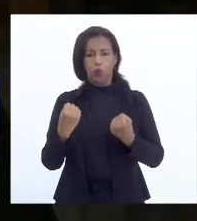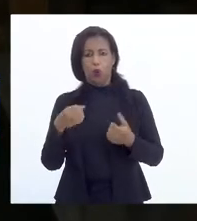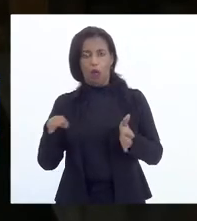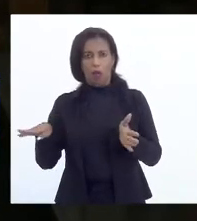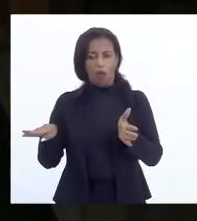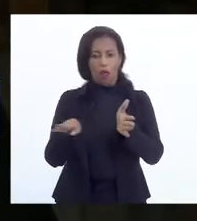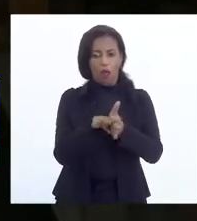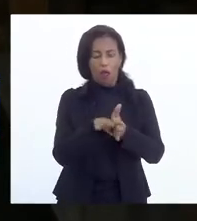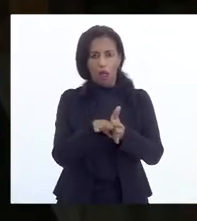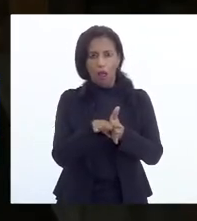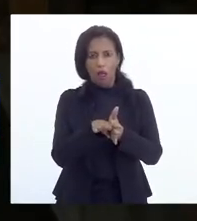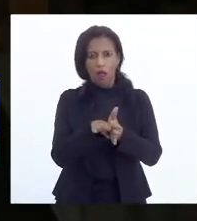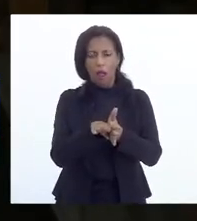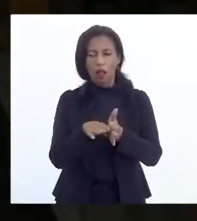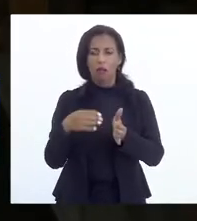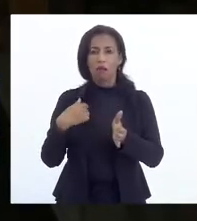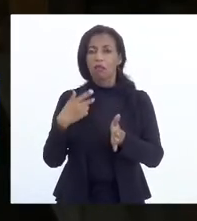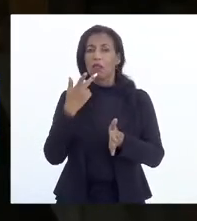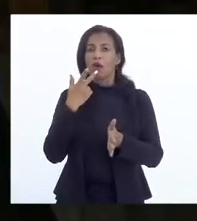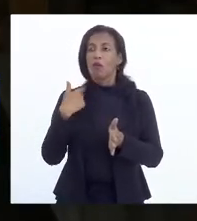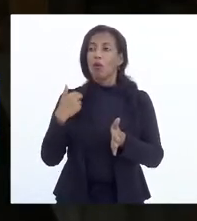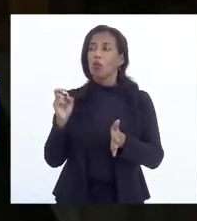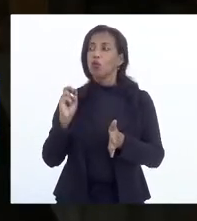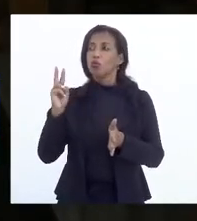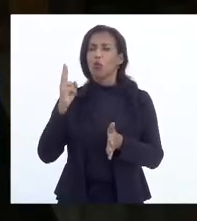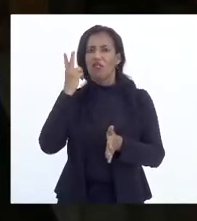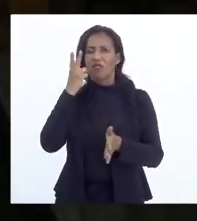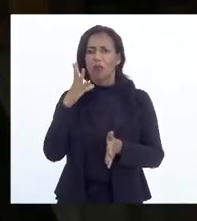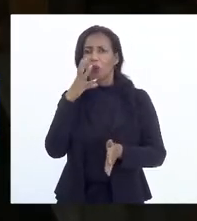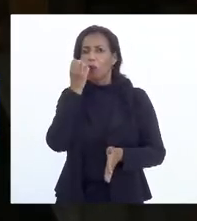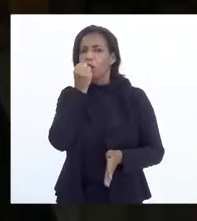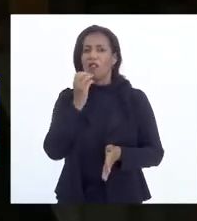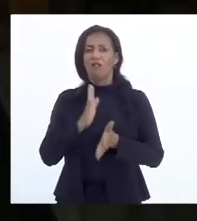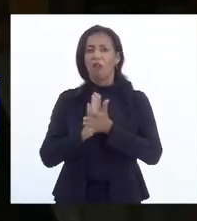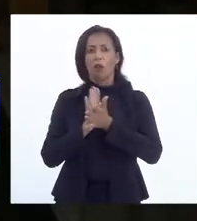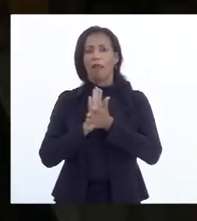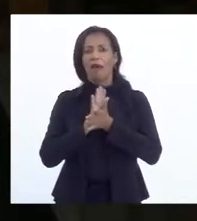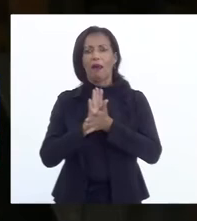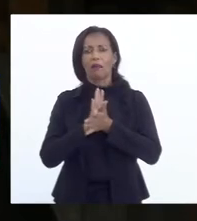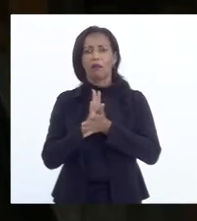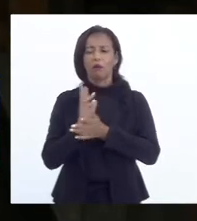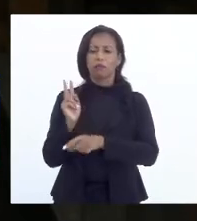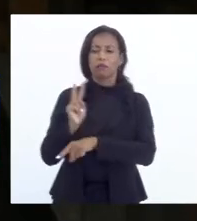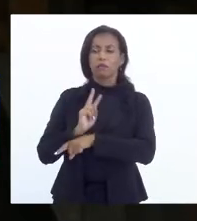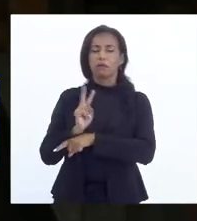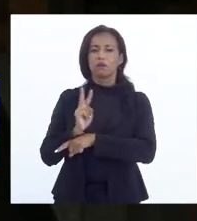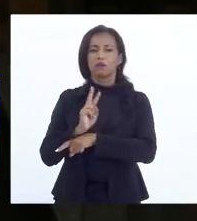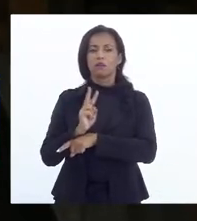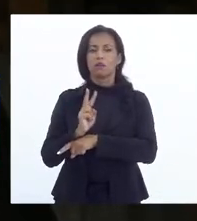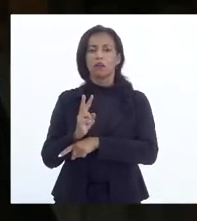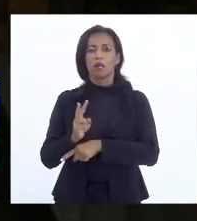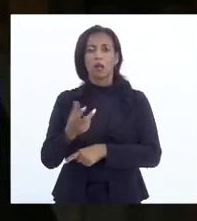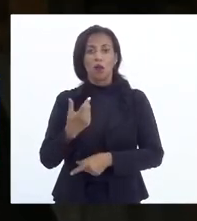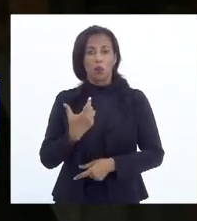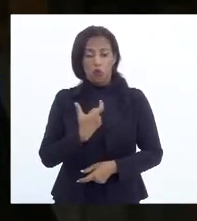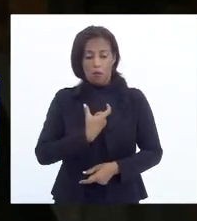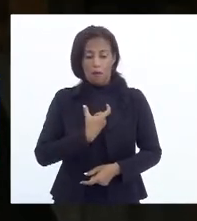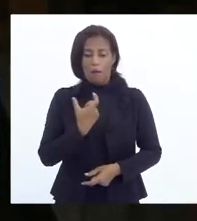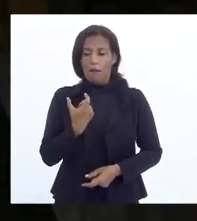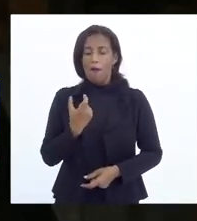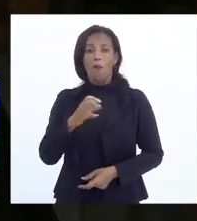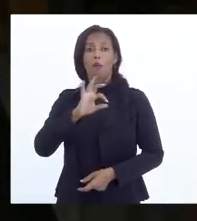portaria, não se identificou como vereador. Um dos seus seguranças mostrou um distintivo da